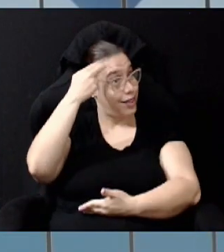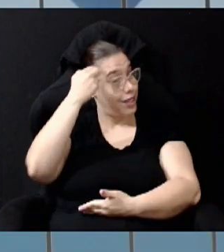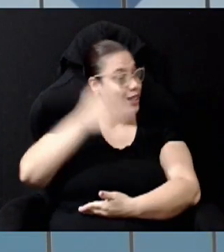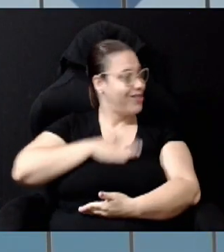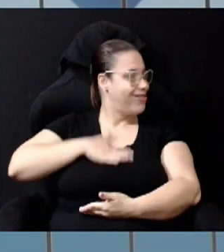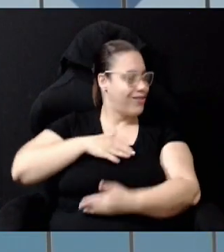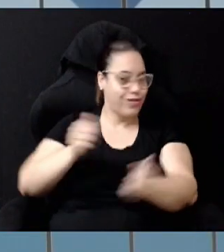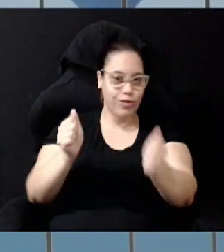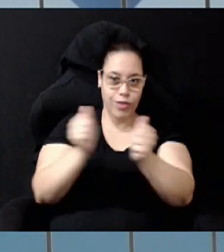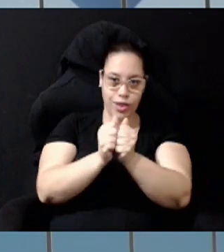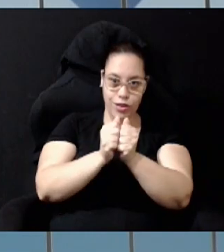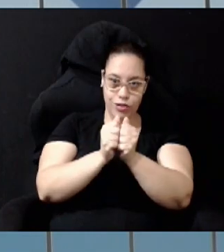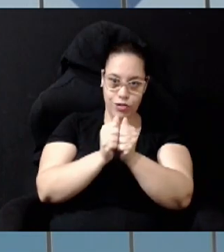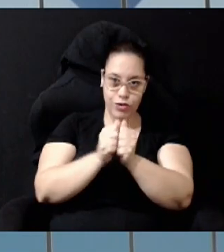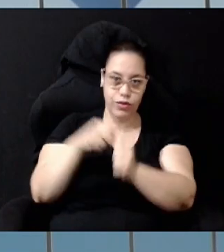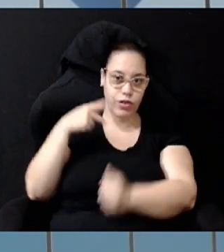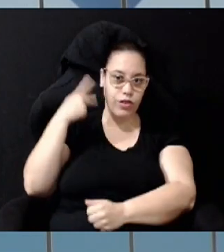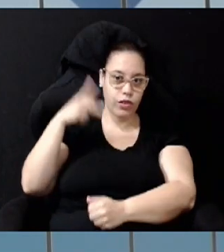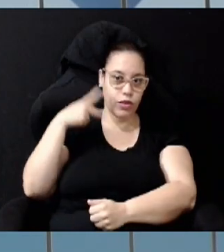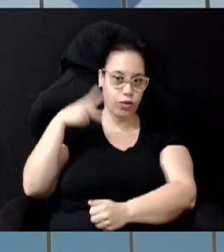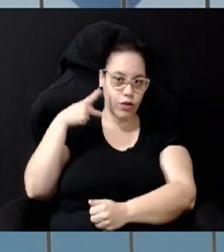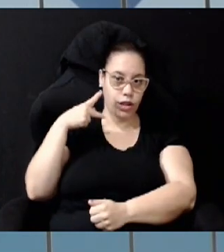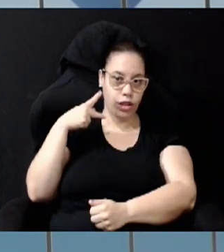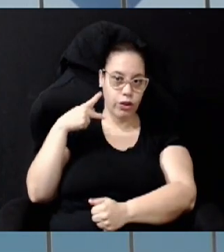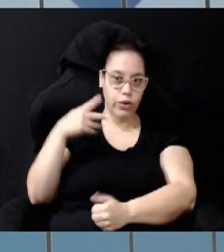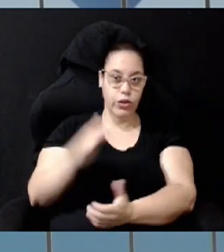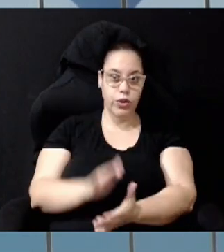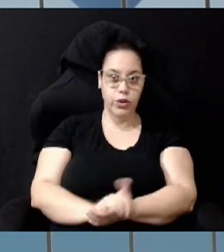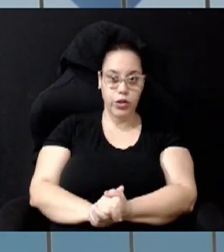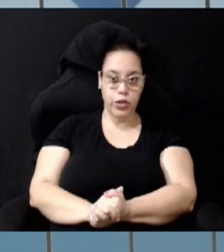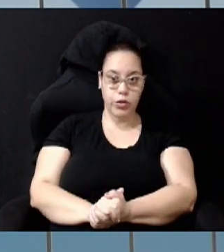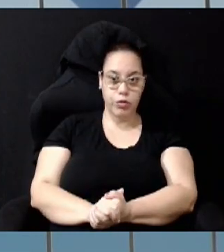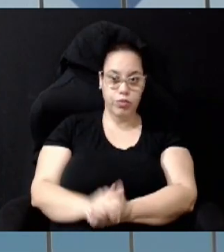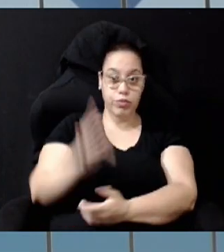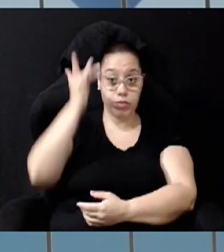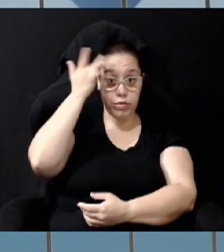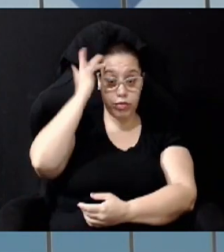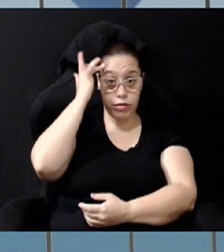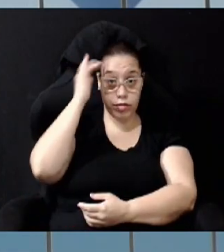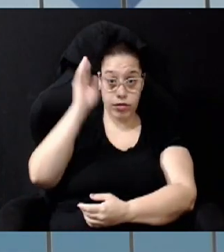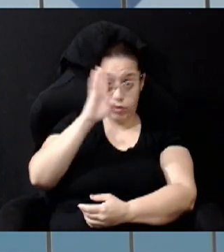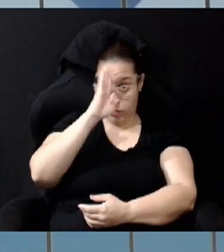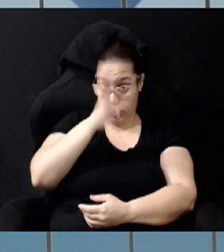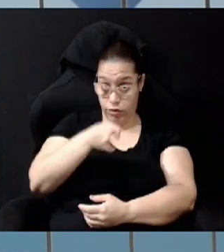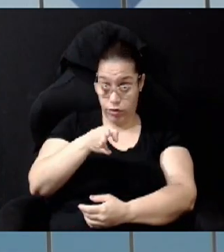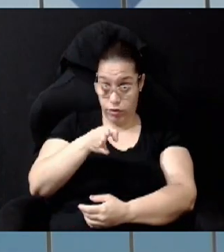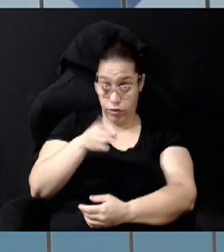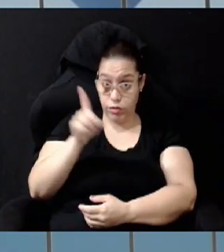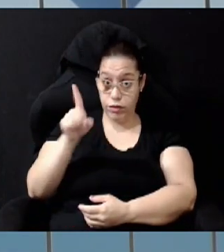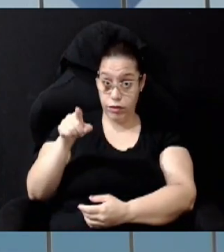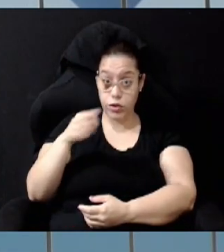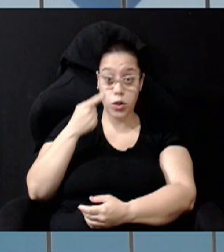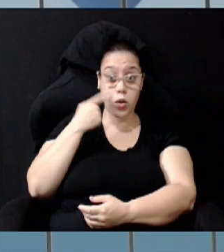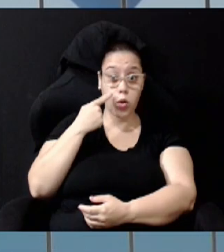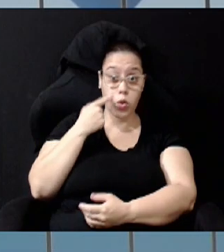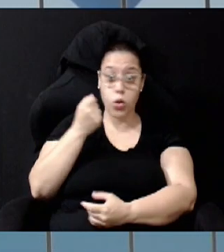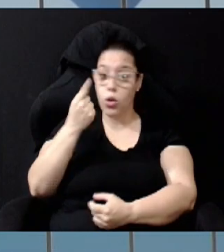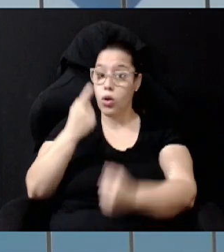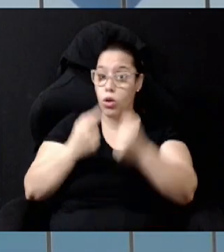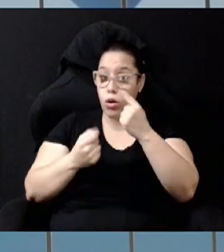vocês, vereadores. Eu acho que a questão principal é essa, né? A gente já tem visto um pouco a iniciativa